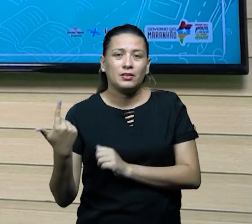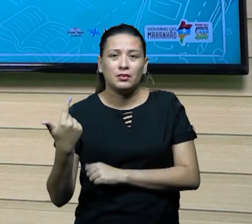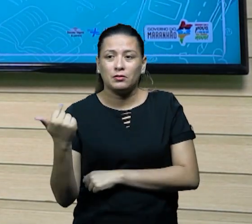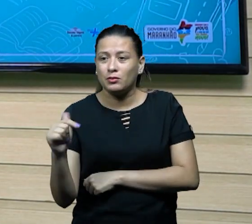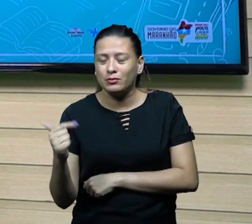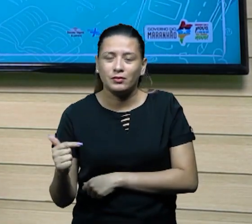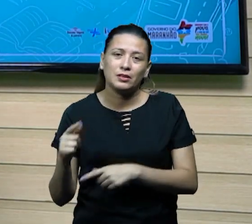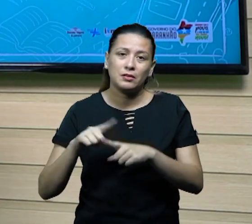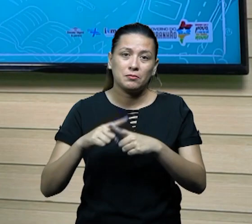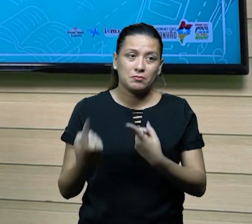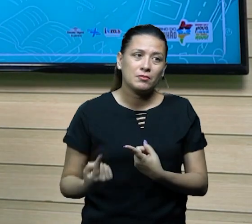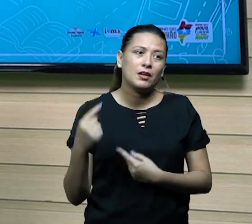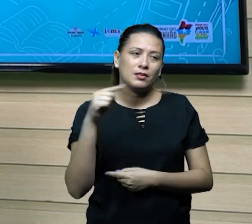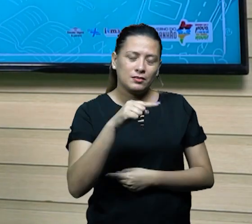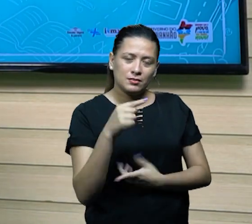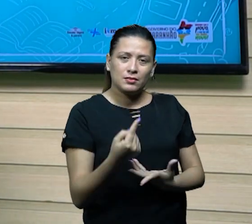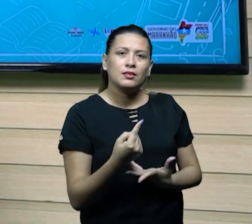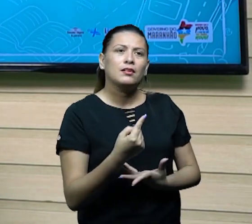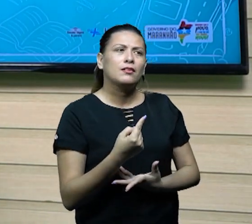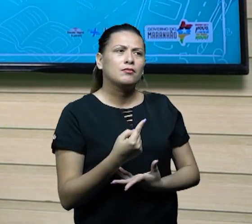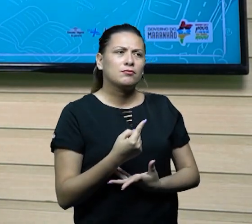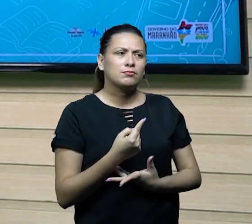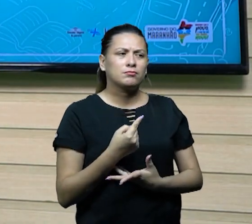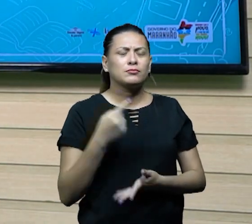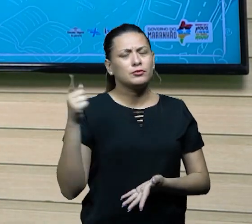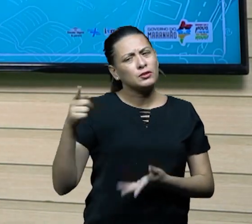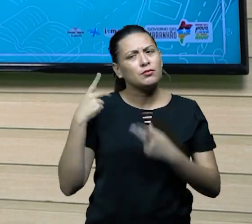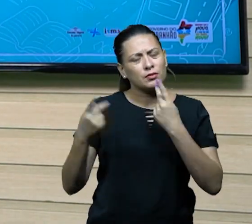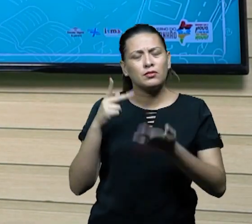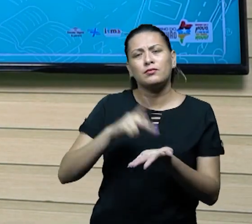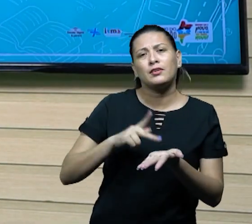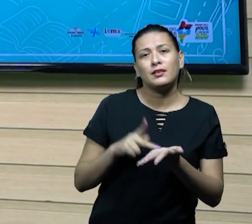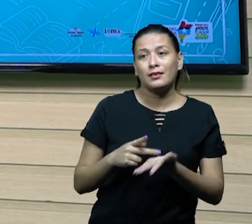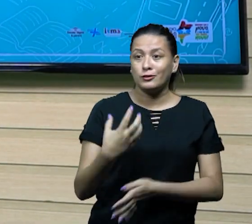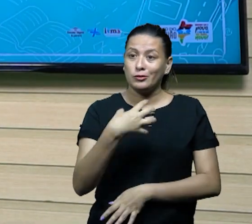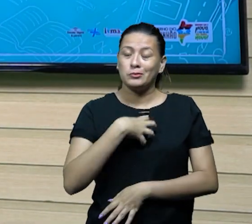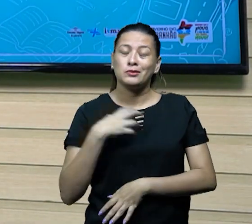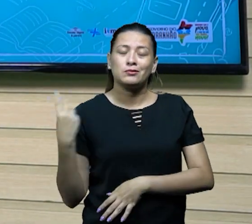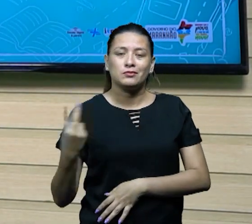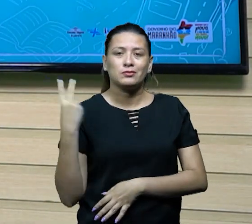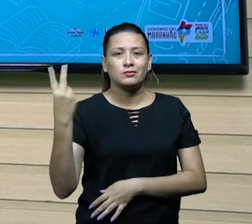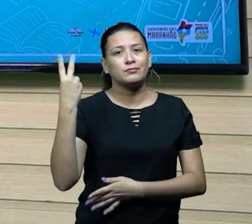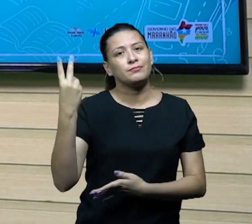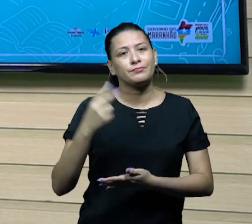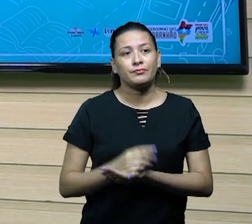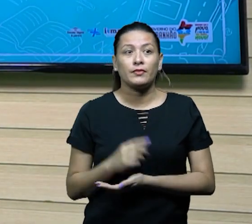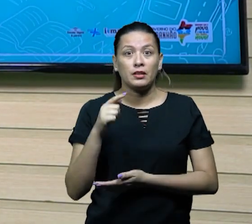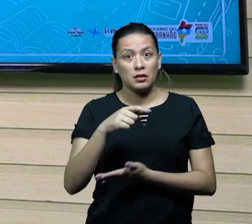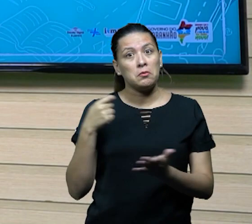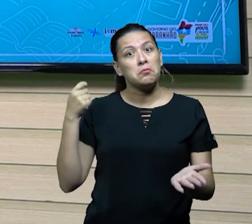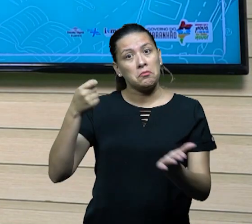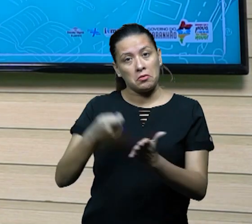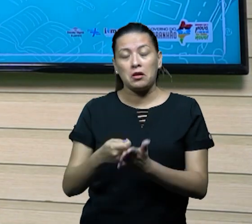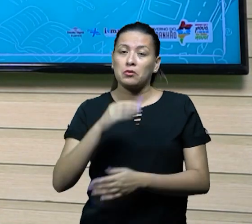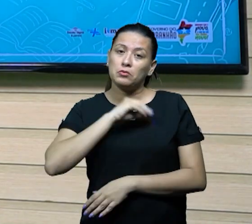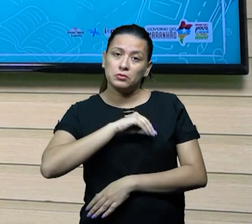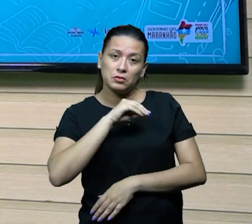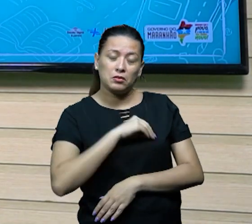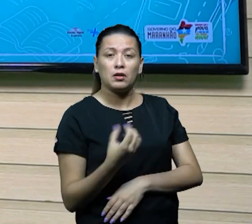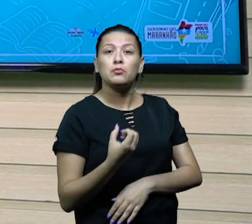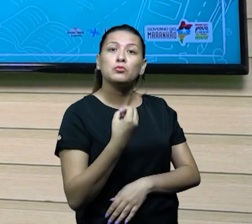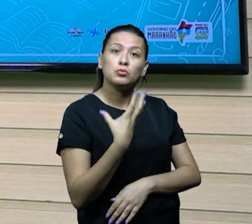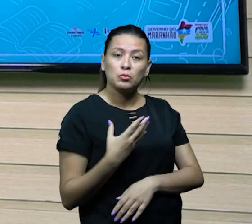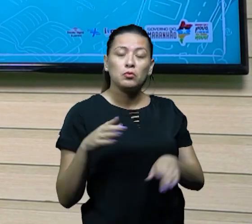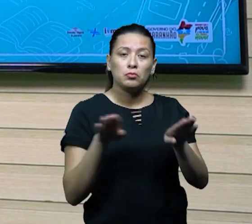assim ele justificou minha ausência, porque ele viu que eu não estava mentindo, ele viu que eu estava falando a verdade, e isso faz eu me sentir valorizado. Olha,